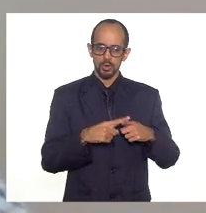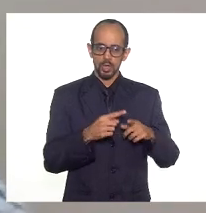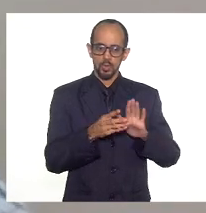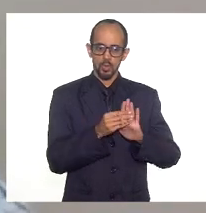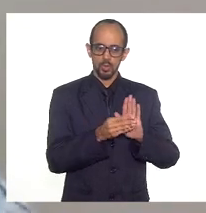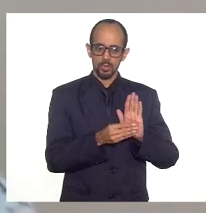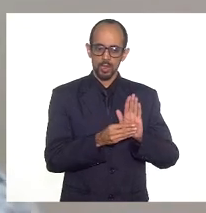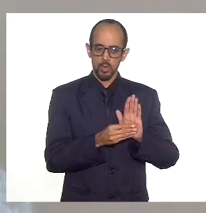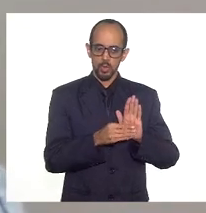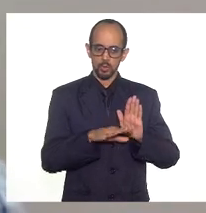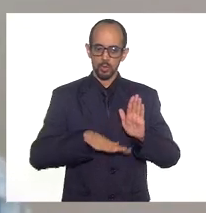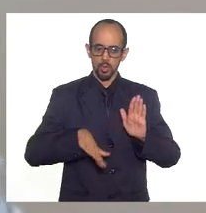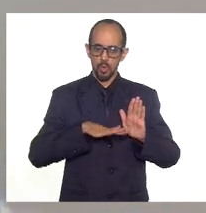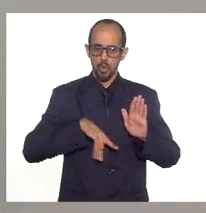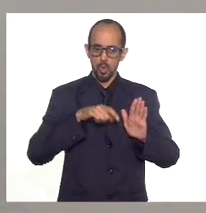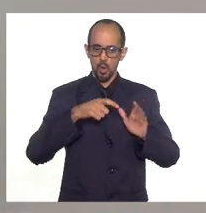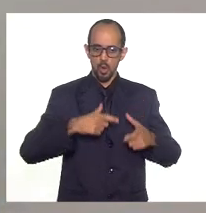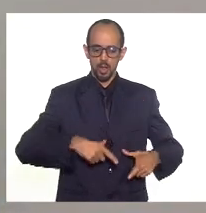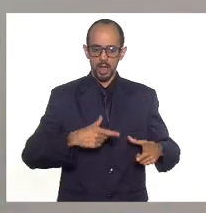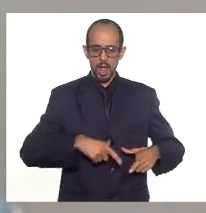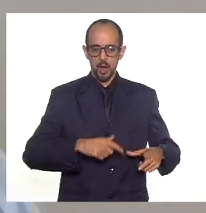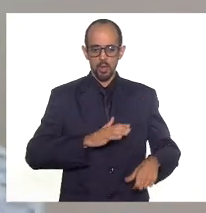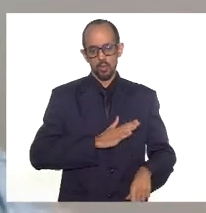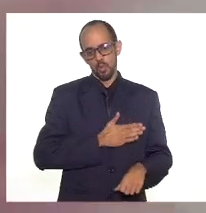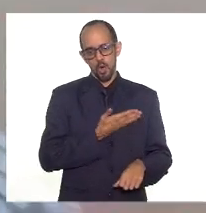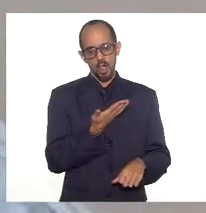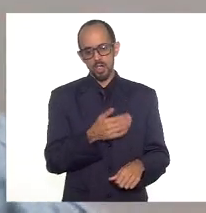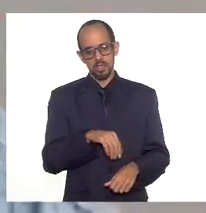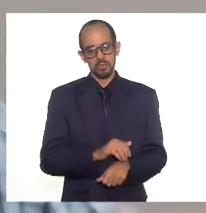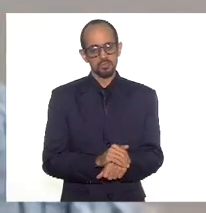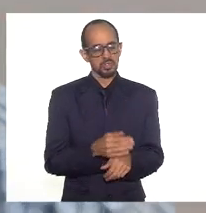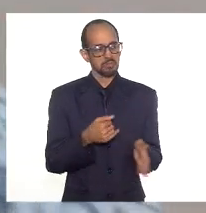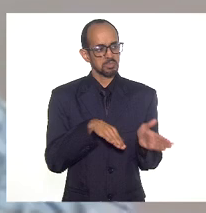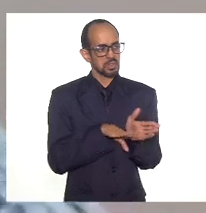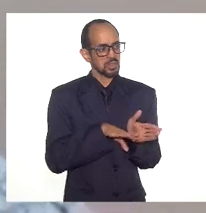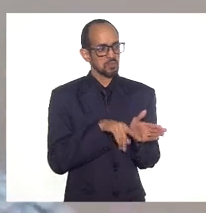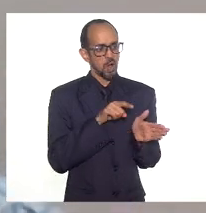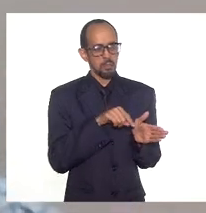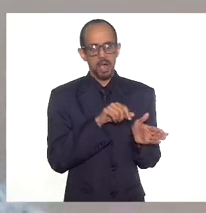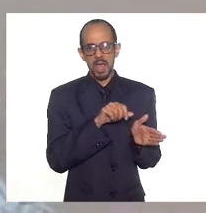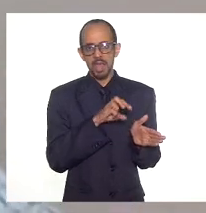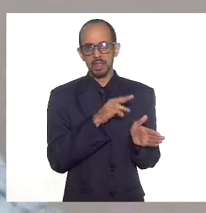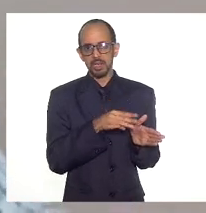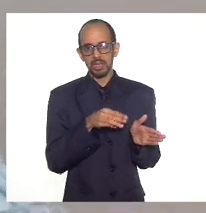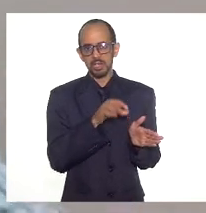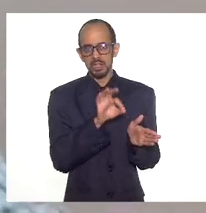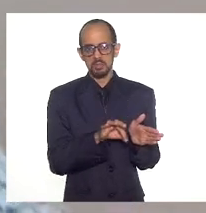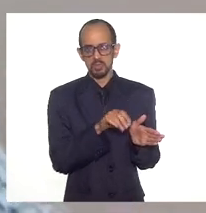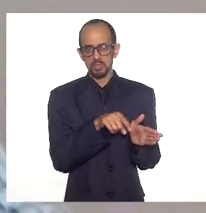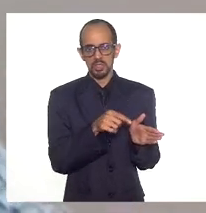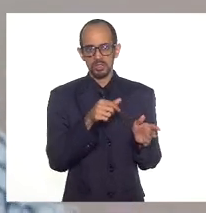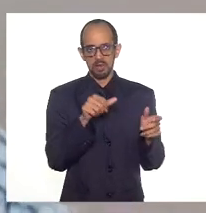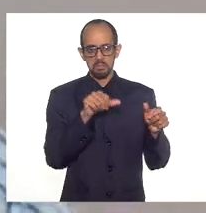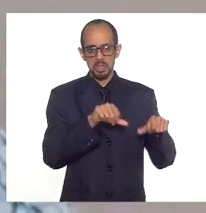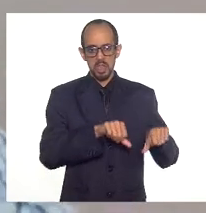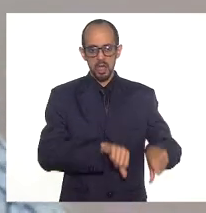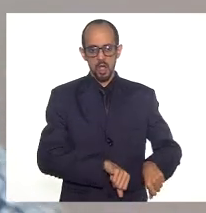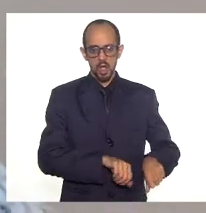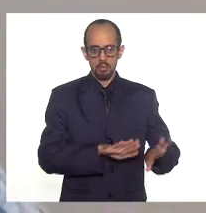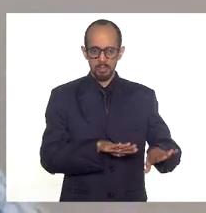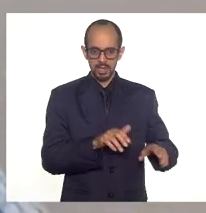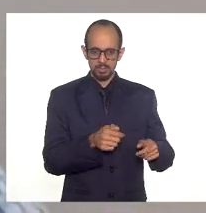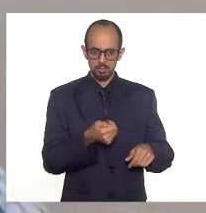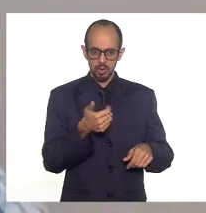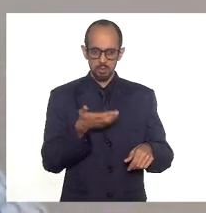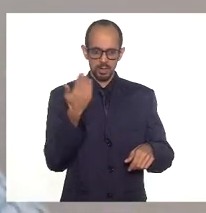e acabava que, como as plataformas são só um terço, tudo piorava, mas se a gente olhava, a gente fez uma nota técnica